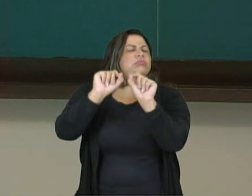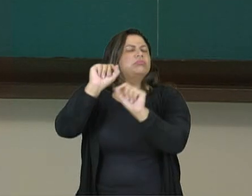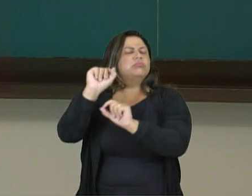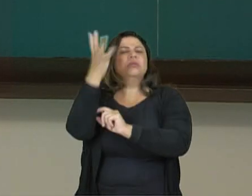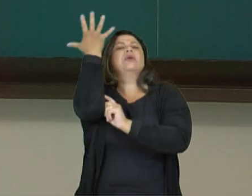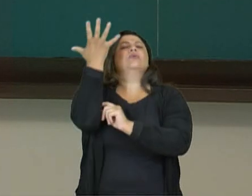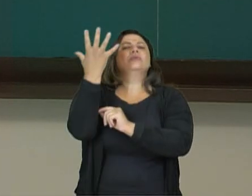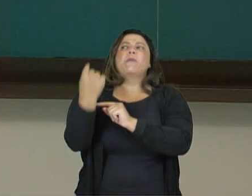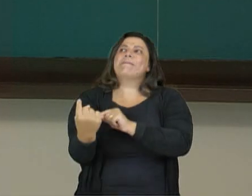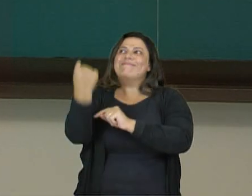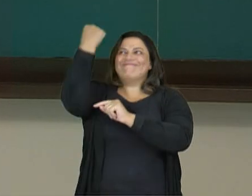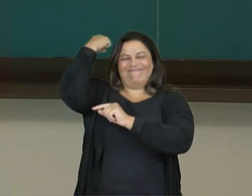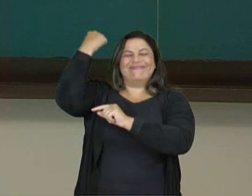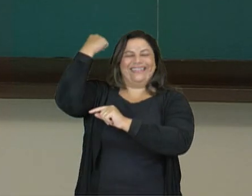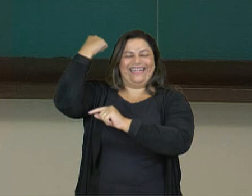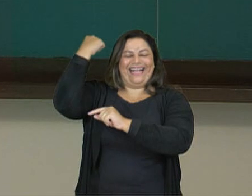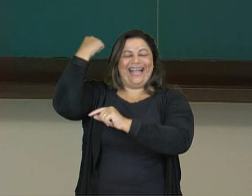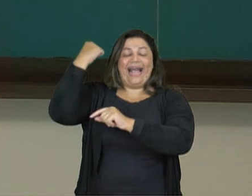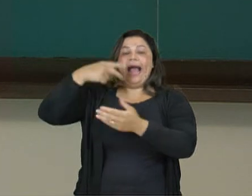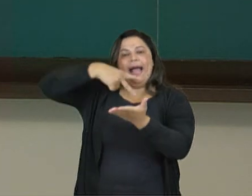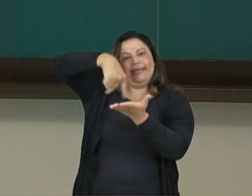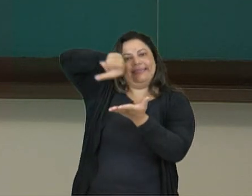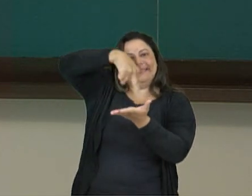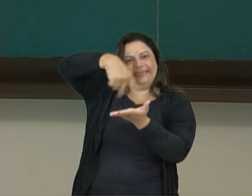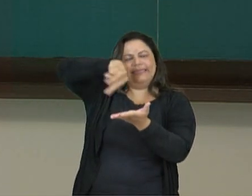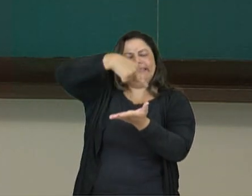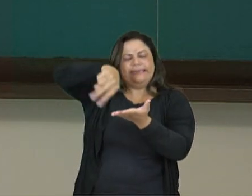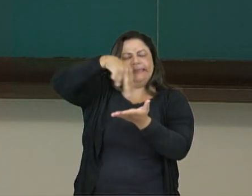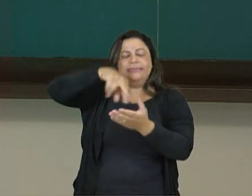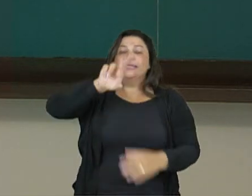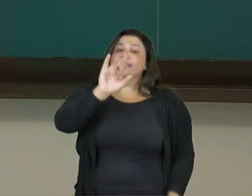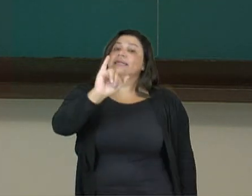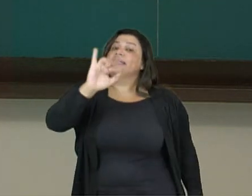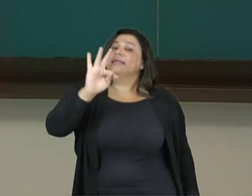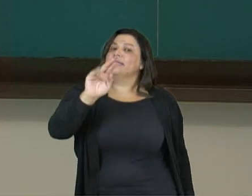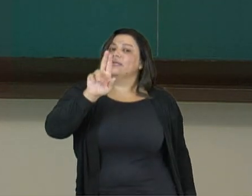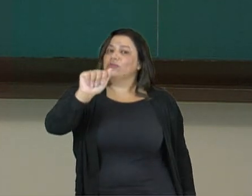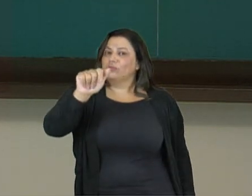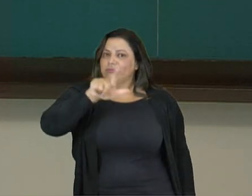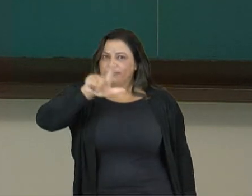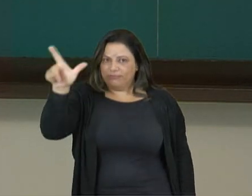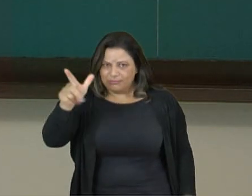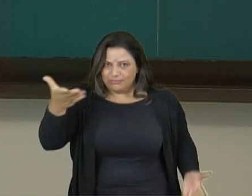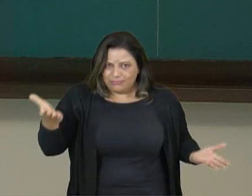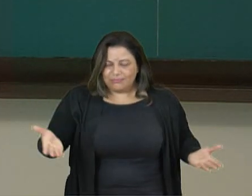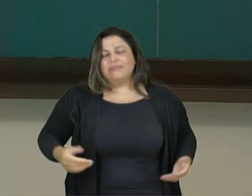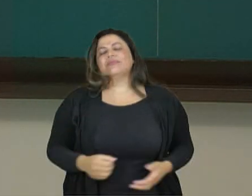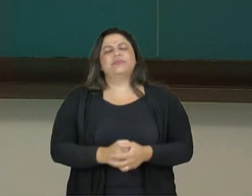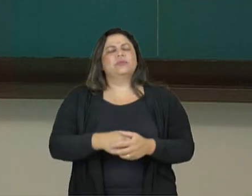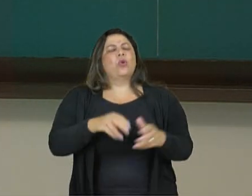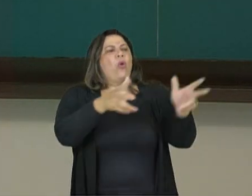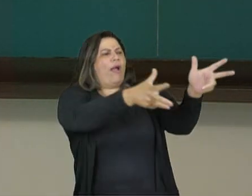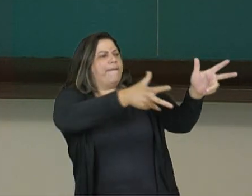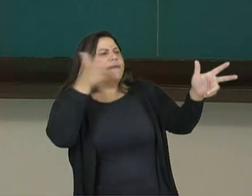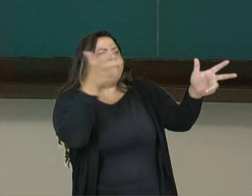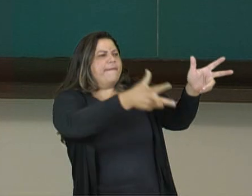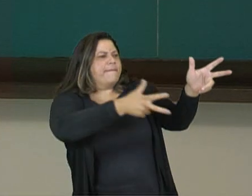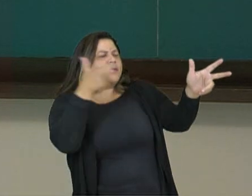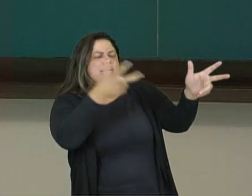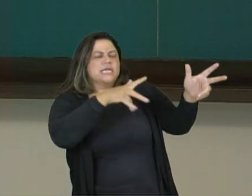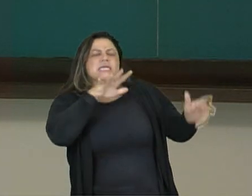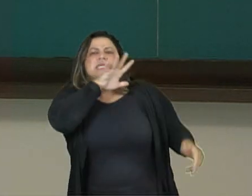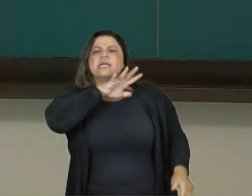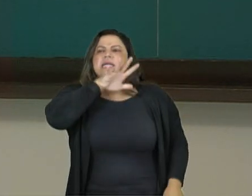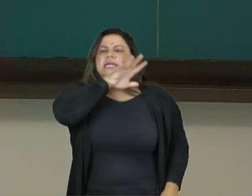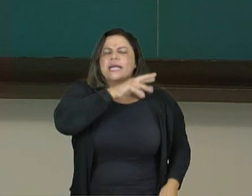dança estava ligada a essas práticas ritualísticas, né? Que tinham a ver com a caça dos animais, mas depois se